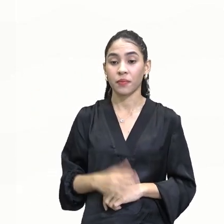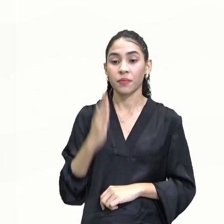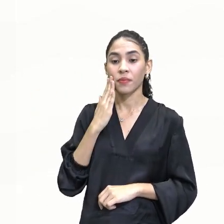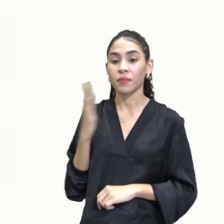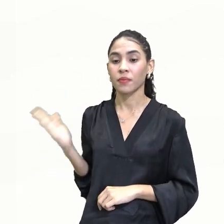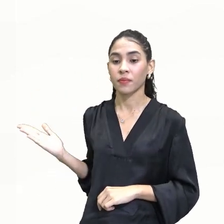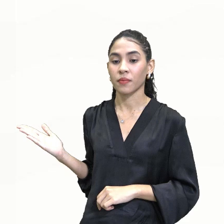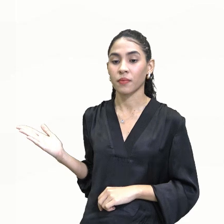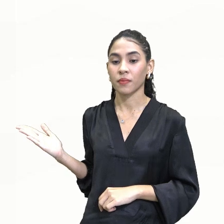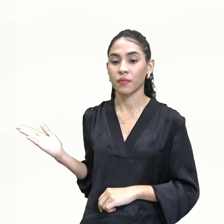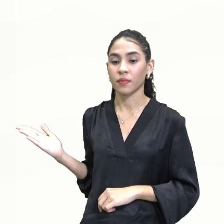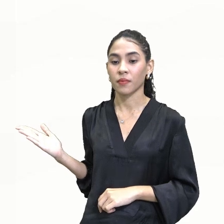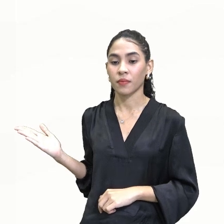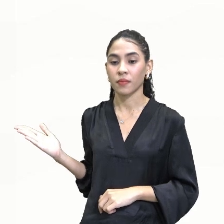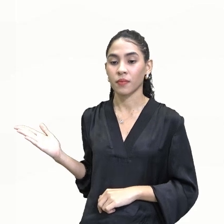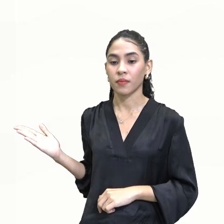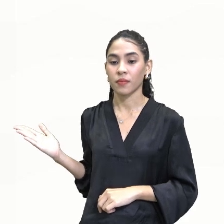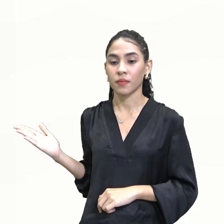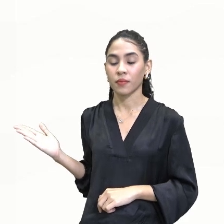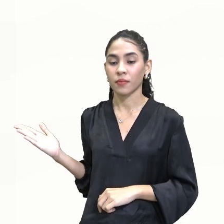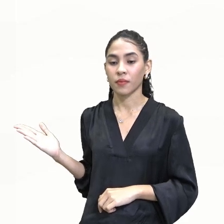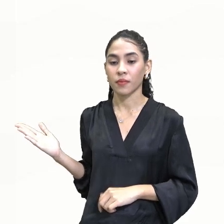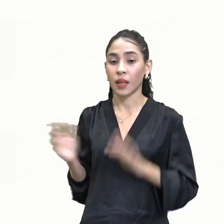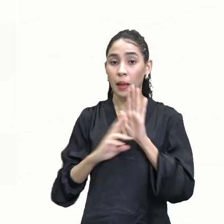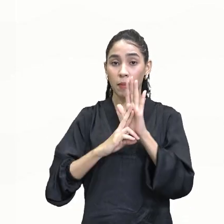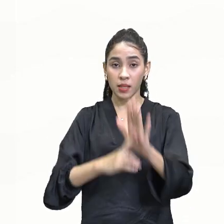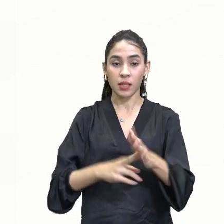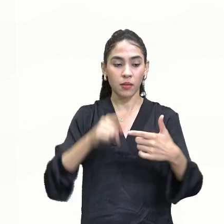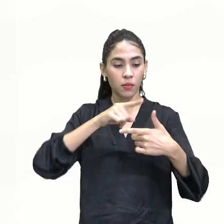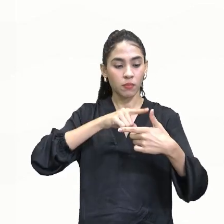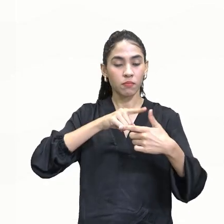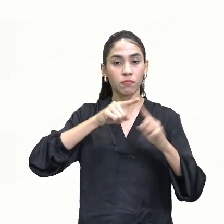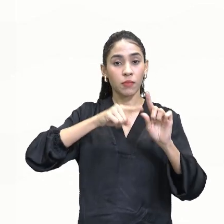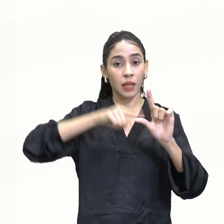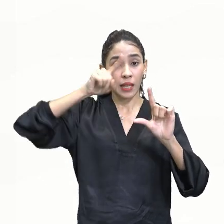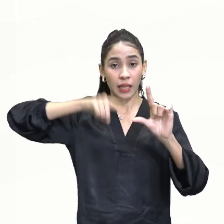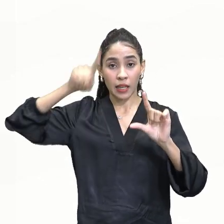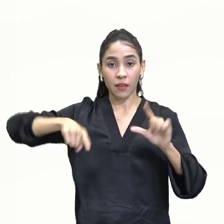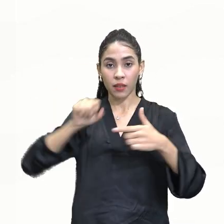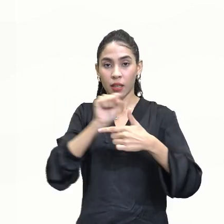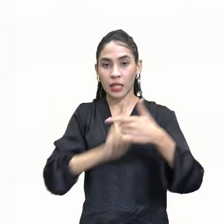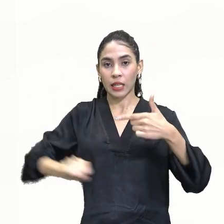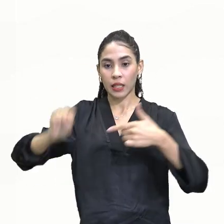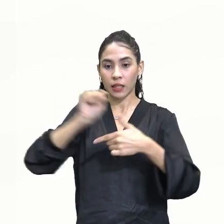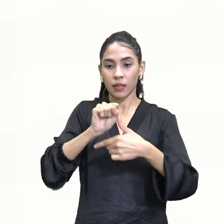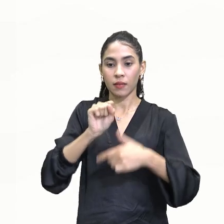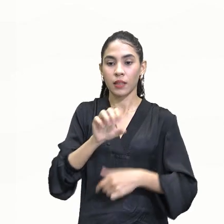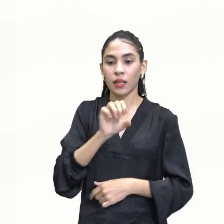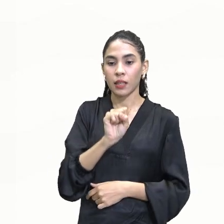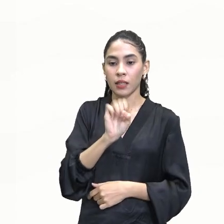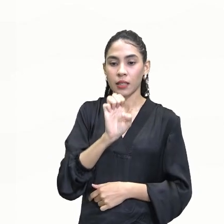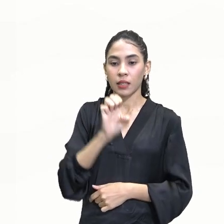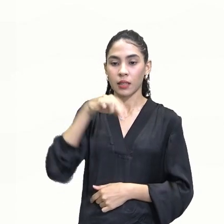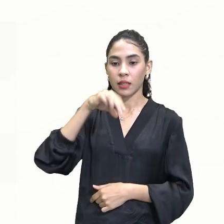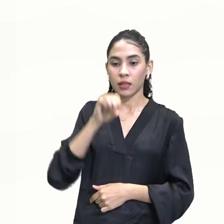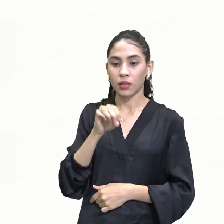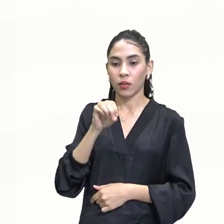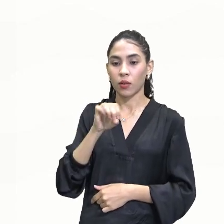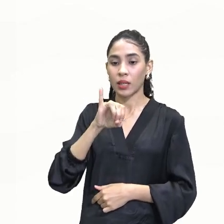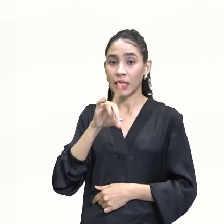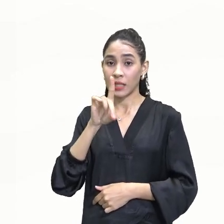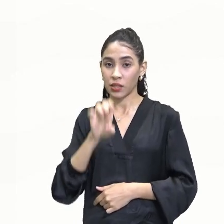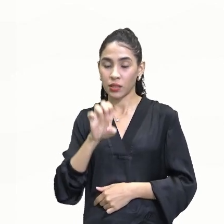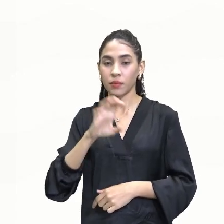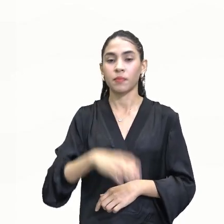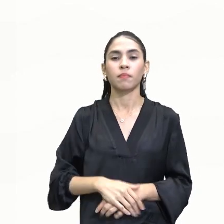senoide, tudo bem? A representação gráfica da função seno é a nossa senoide.